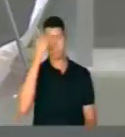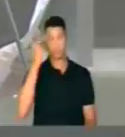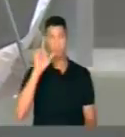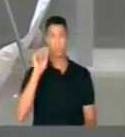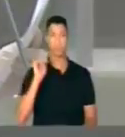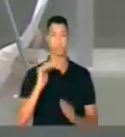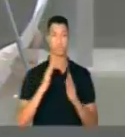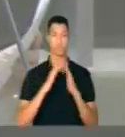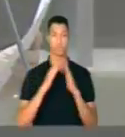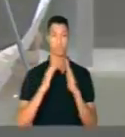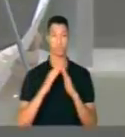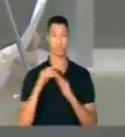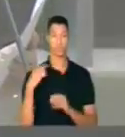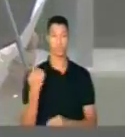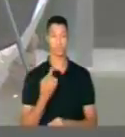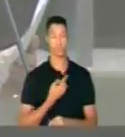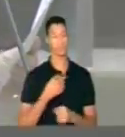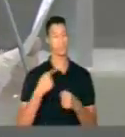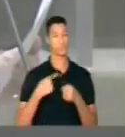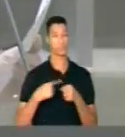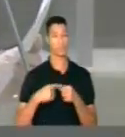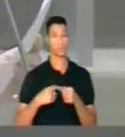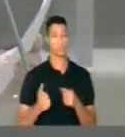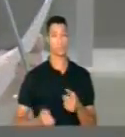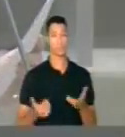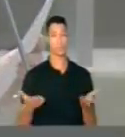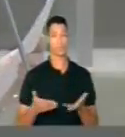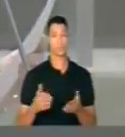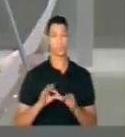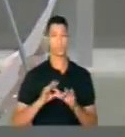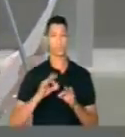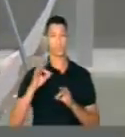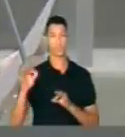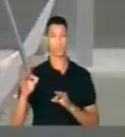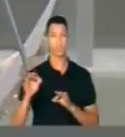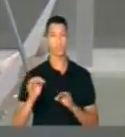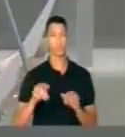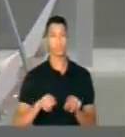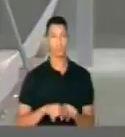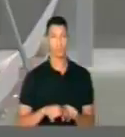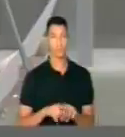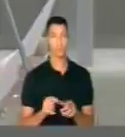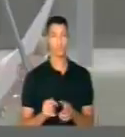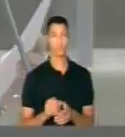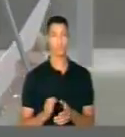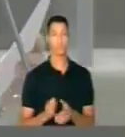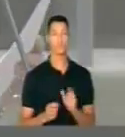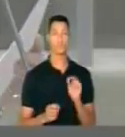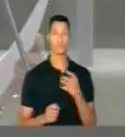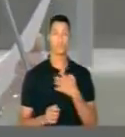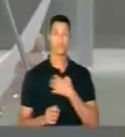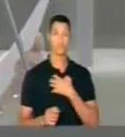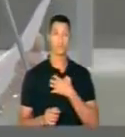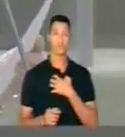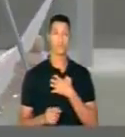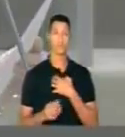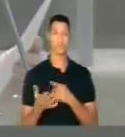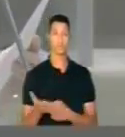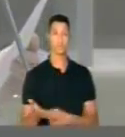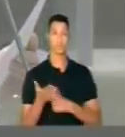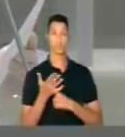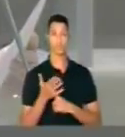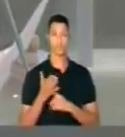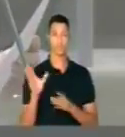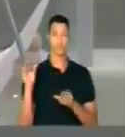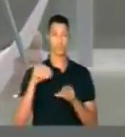que moraram em nossa cidade e hoje estão longe daquele torrão, que se sintam convidados